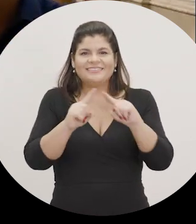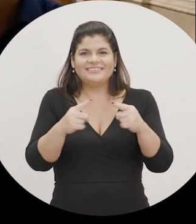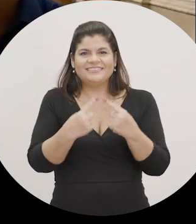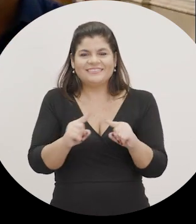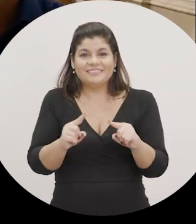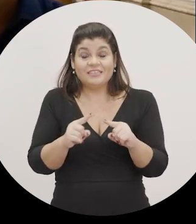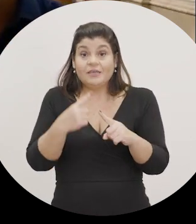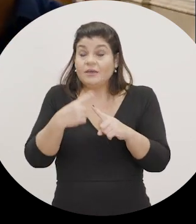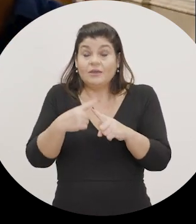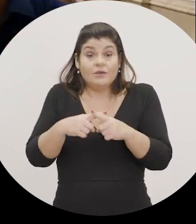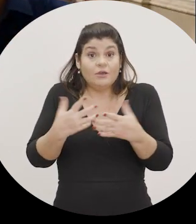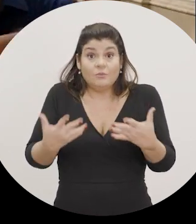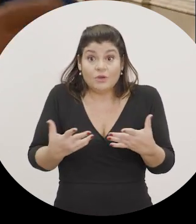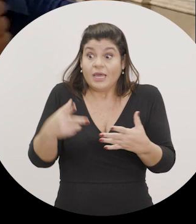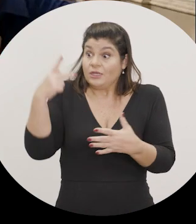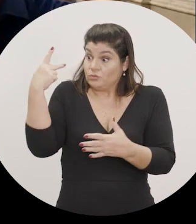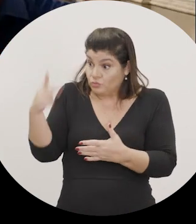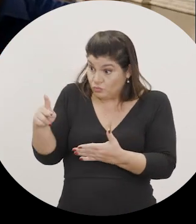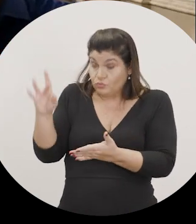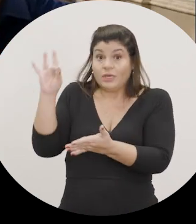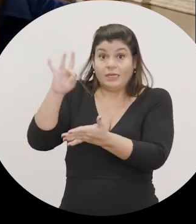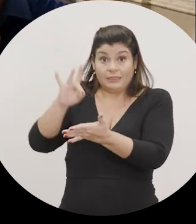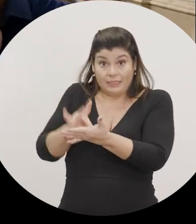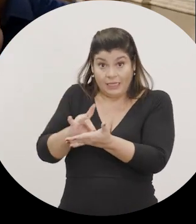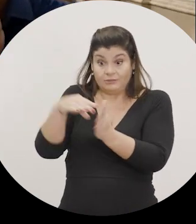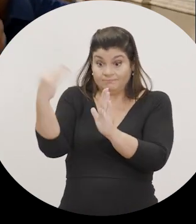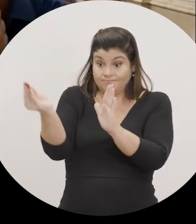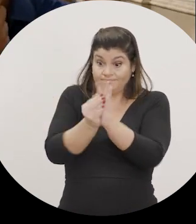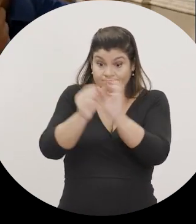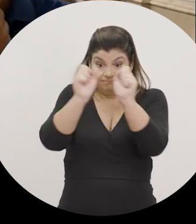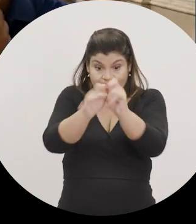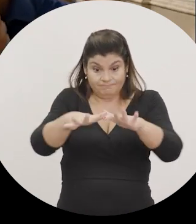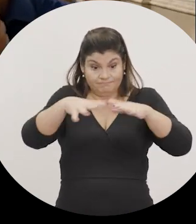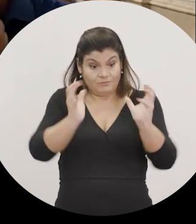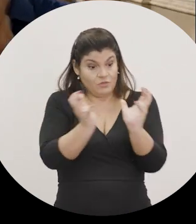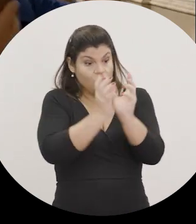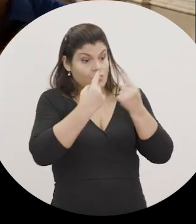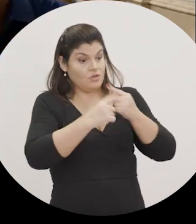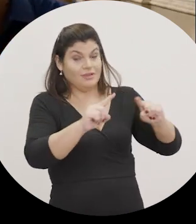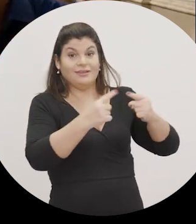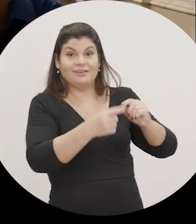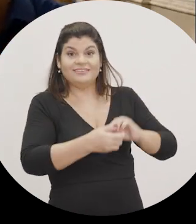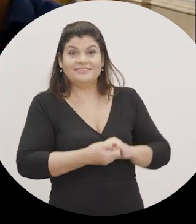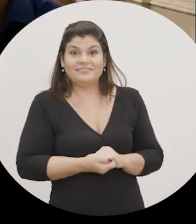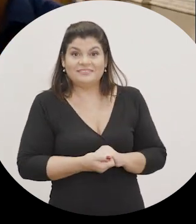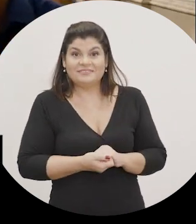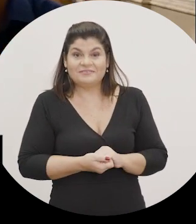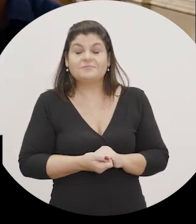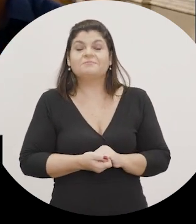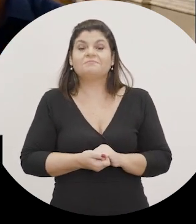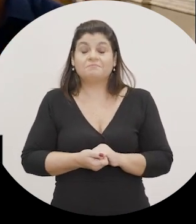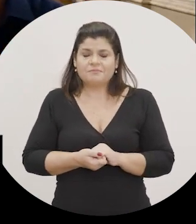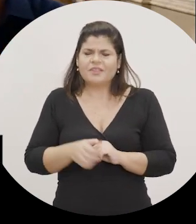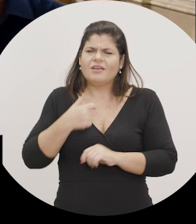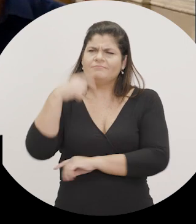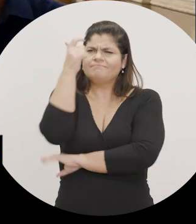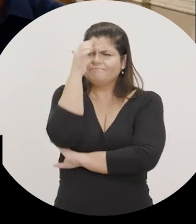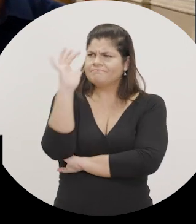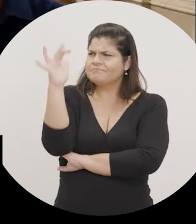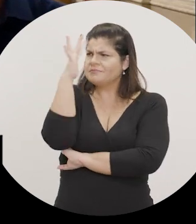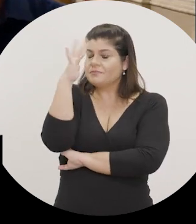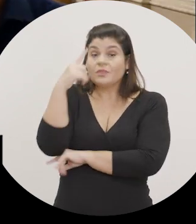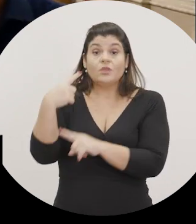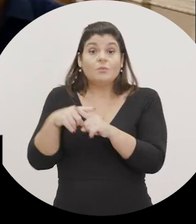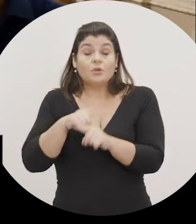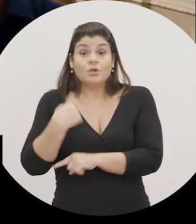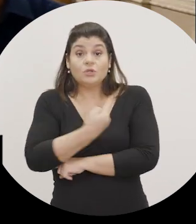concerto. Porque era a sua realidade posta ali no palco. Né? E eu